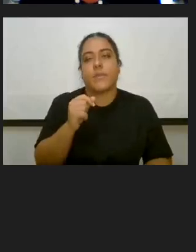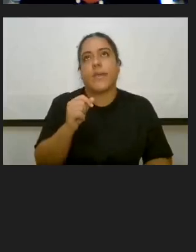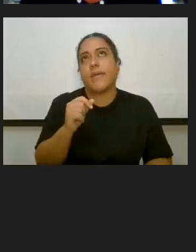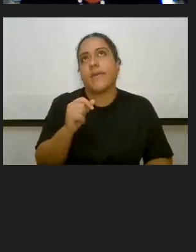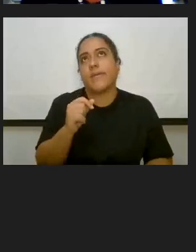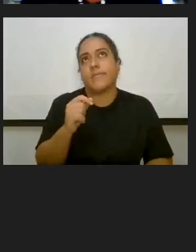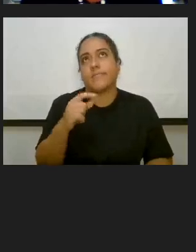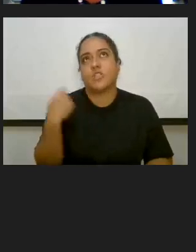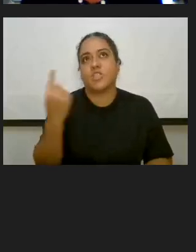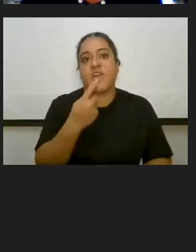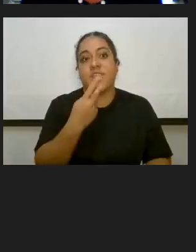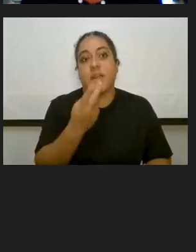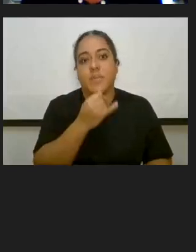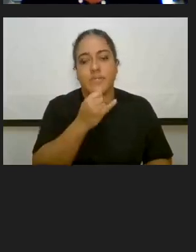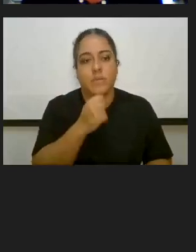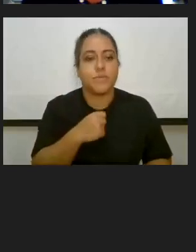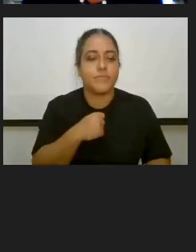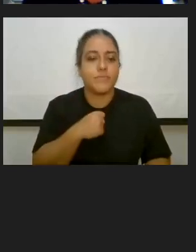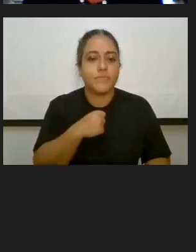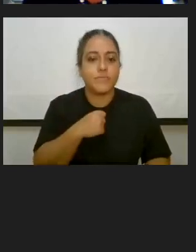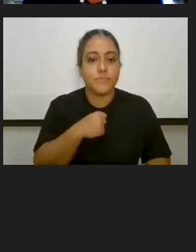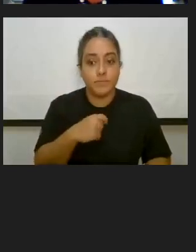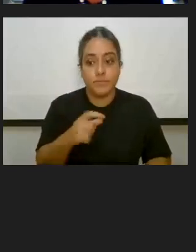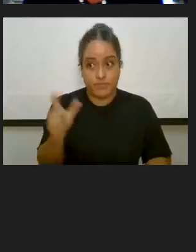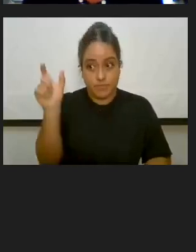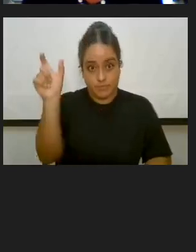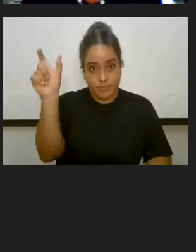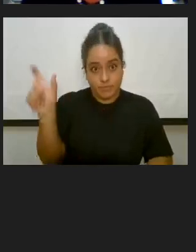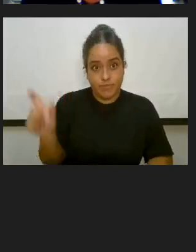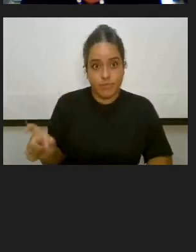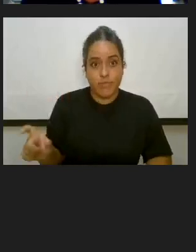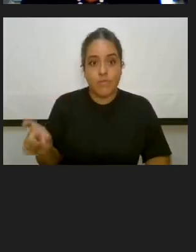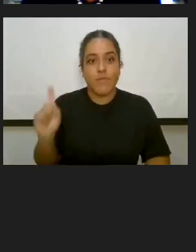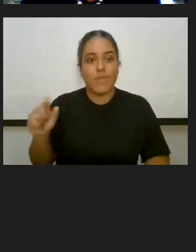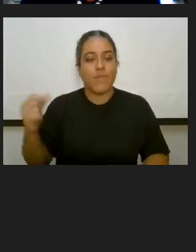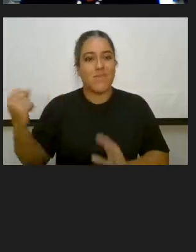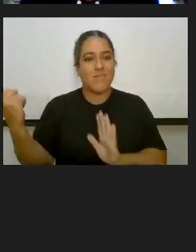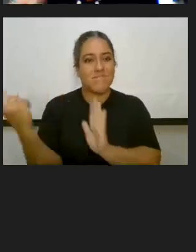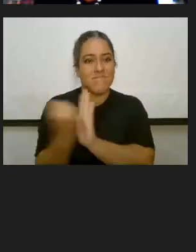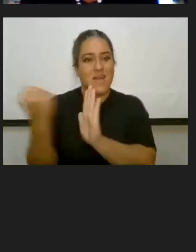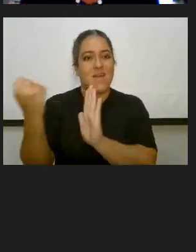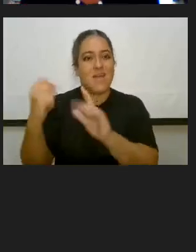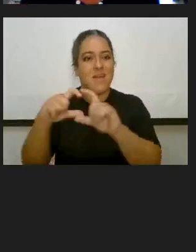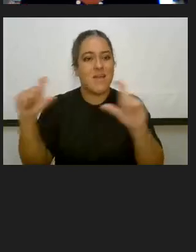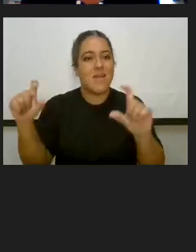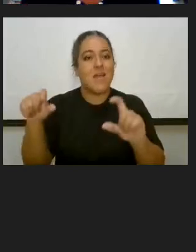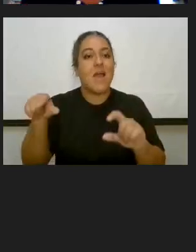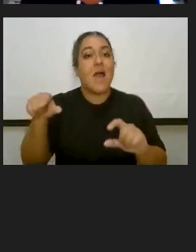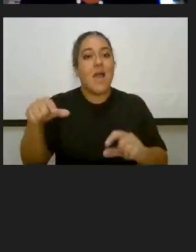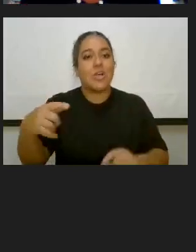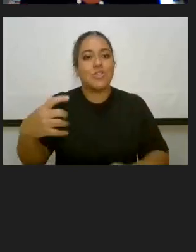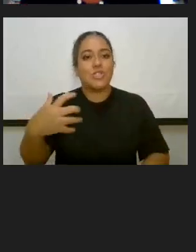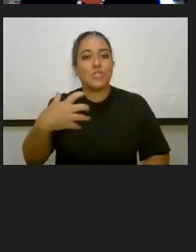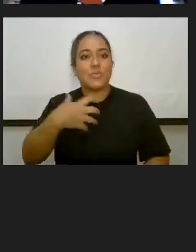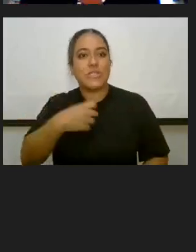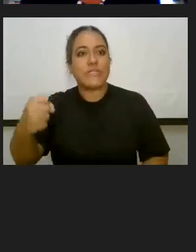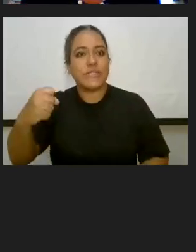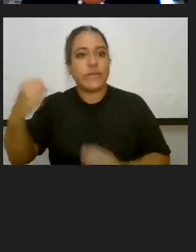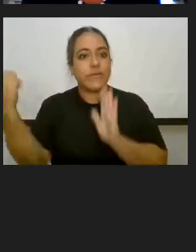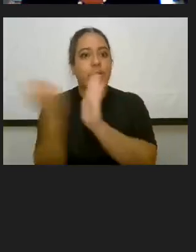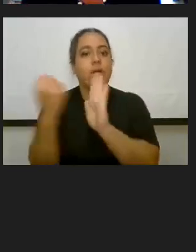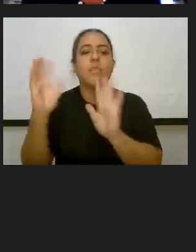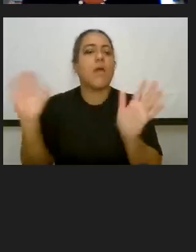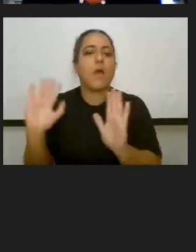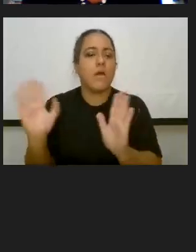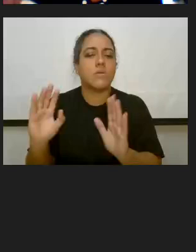que assim como uma pessoa não é o diagnóstico, uma pessoa não é o suicídio. Então, sempre